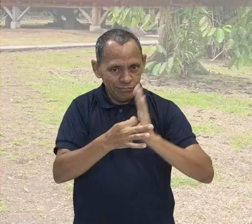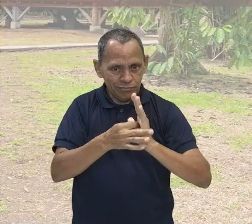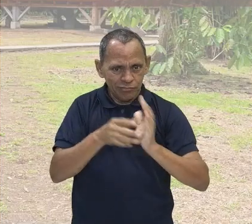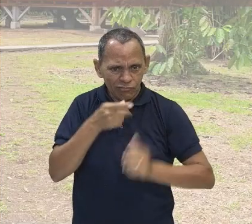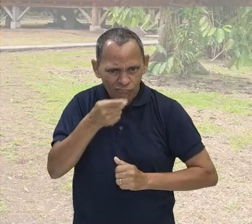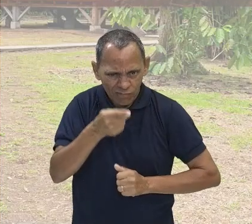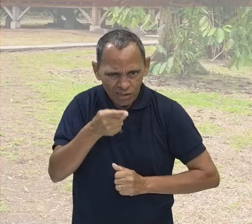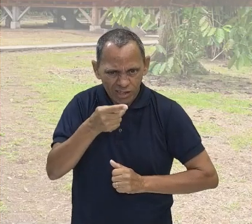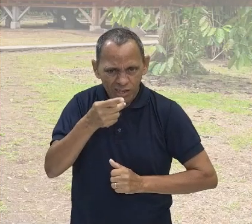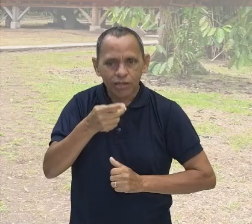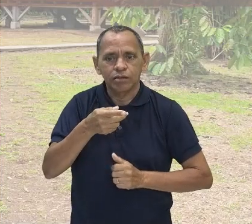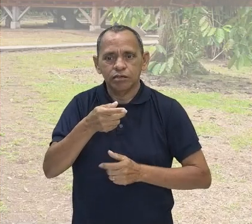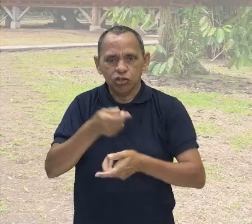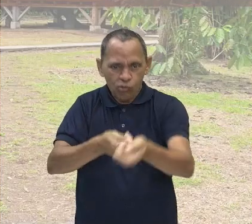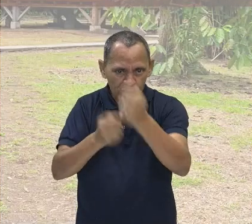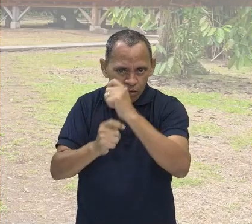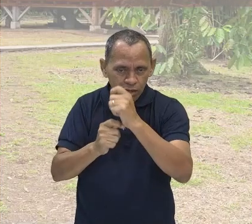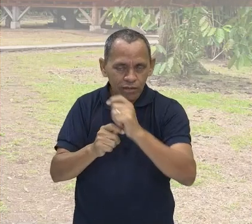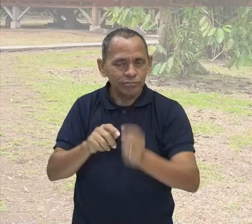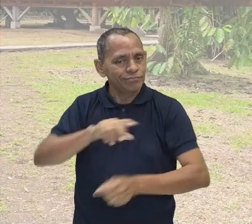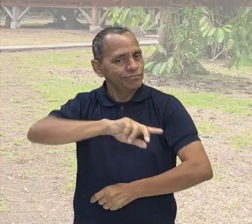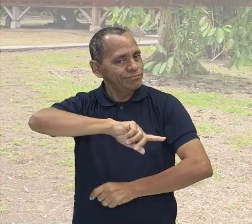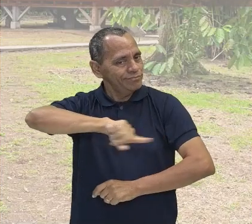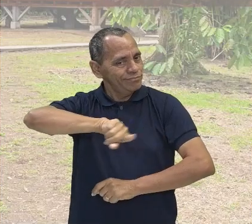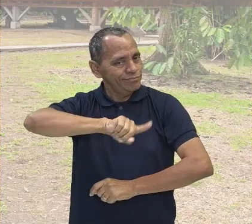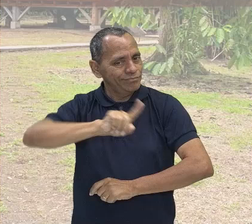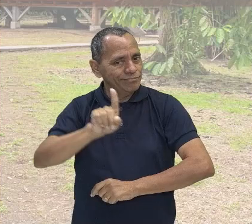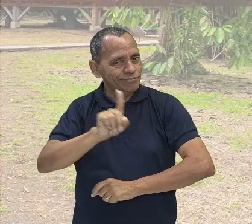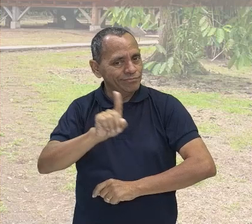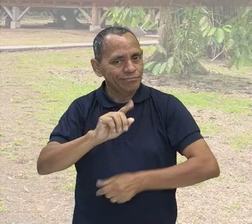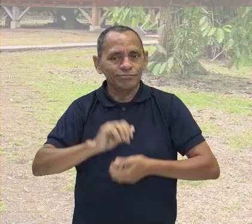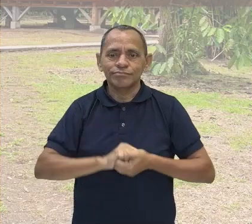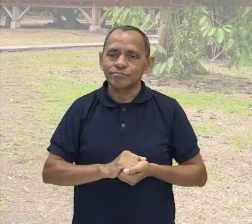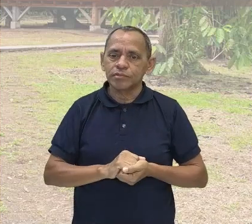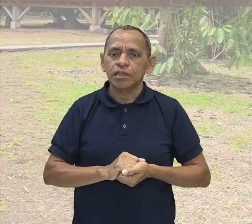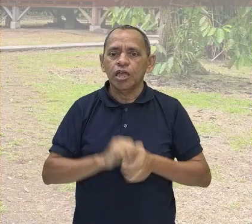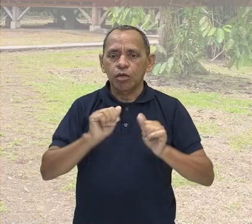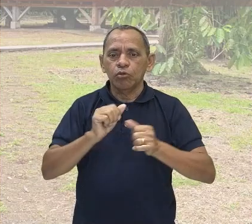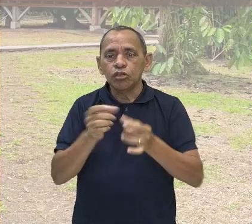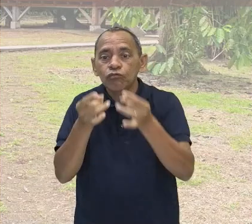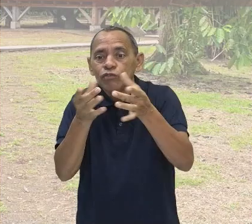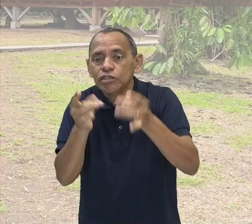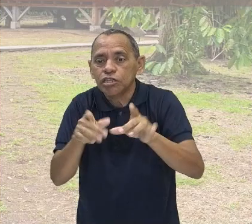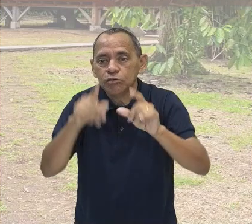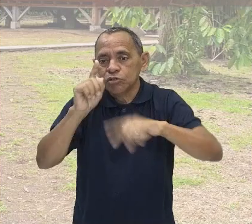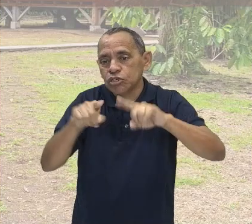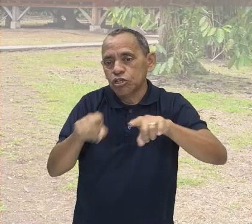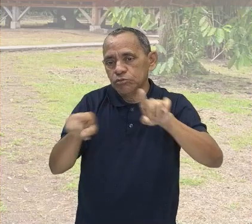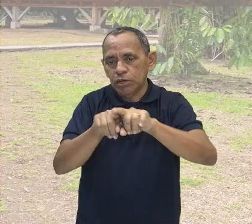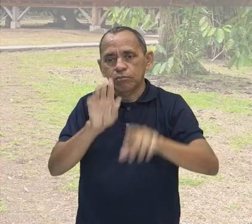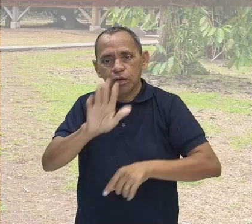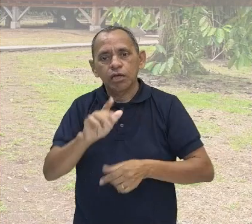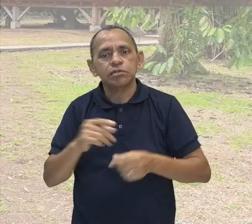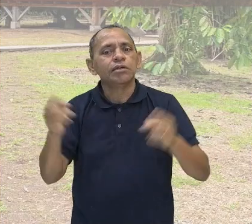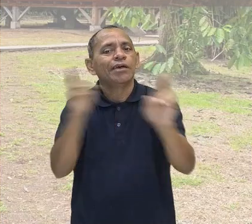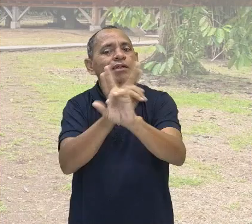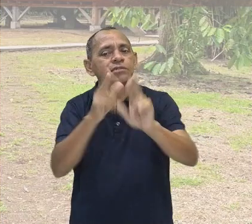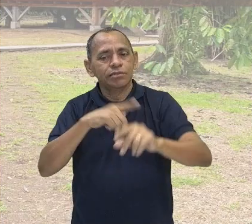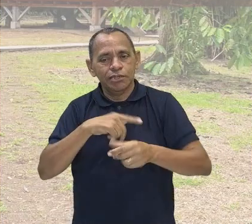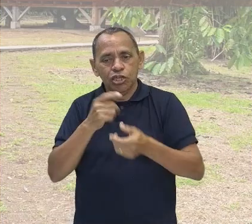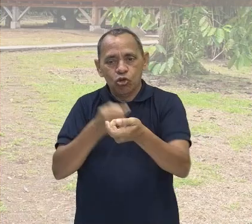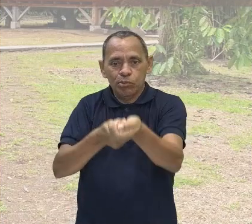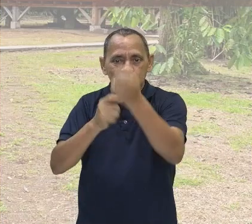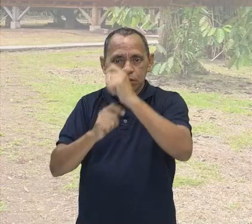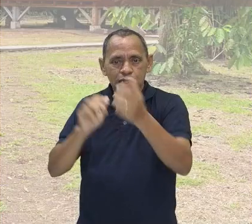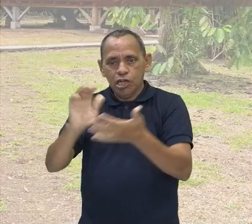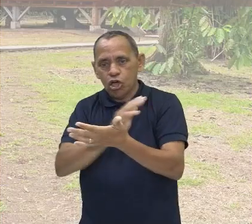uma canoa, dificilmente ele foi fazer outra coisa. Ele pode ter ido vender, mas tem alguma coisa a ver com pescaria. Não é verdade? Então, é algo